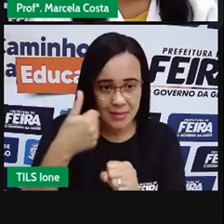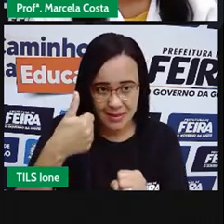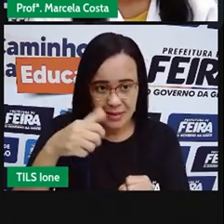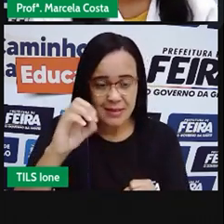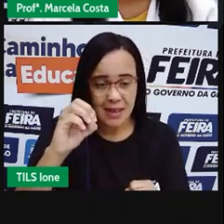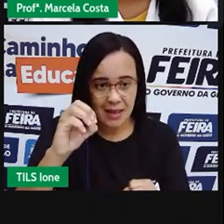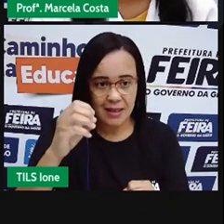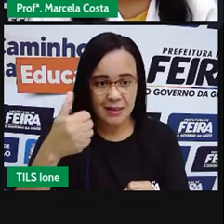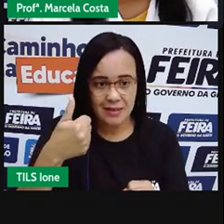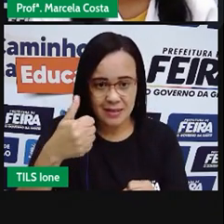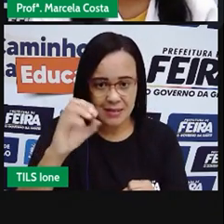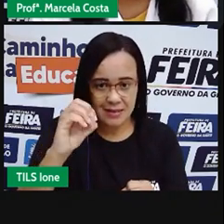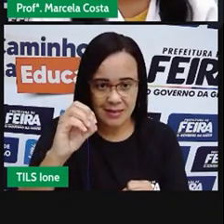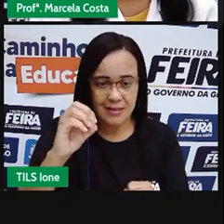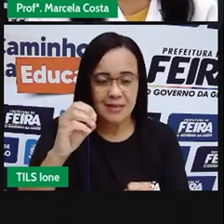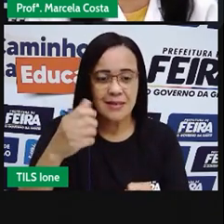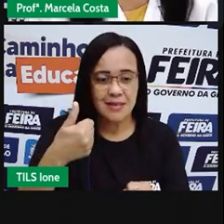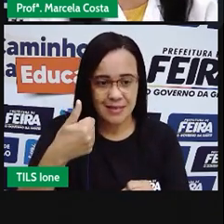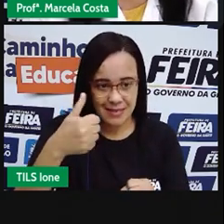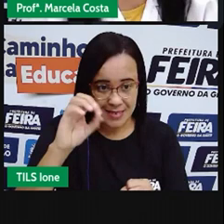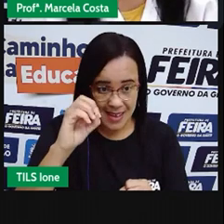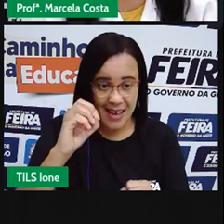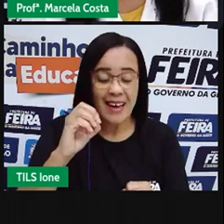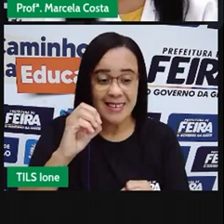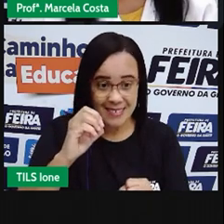10. Então foi 10.